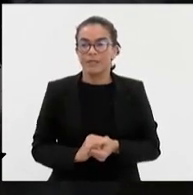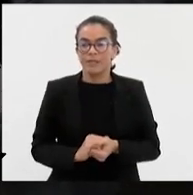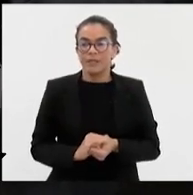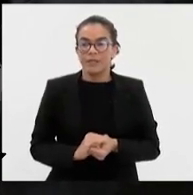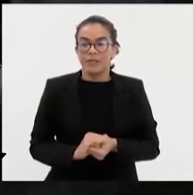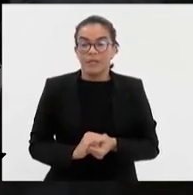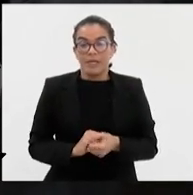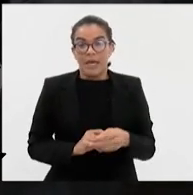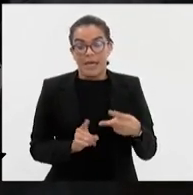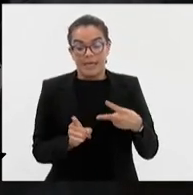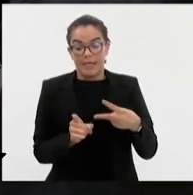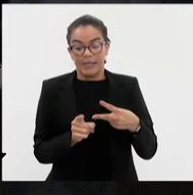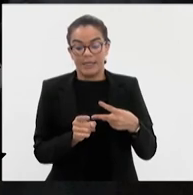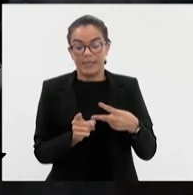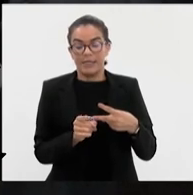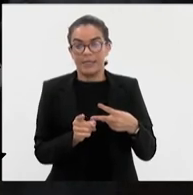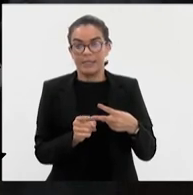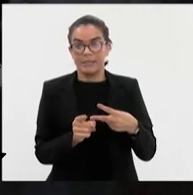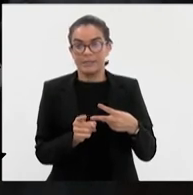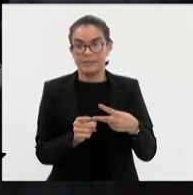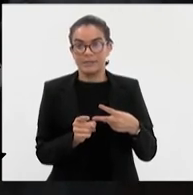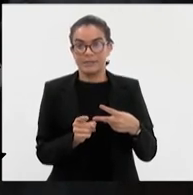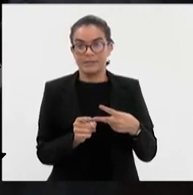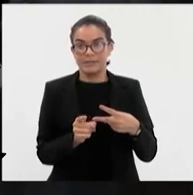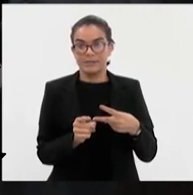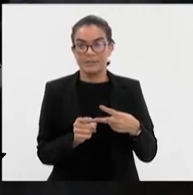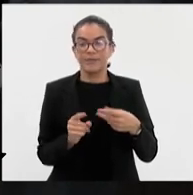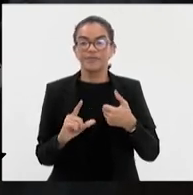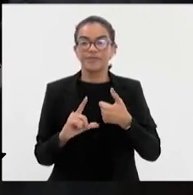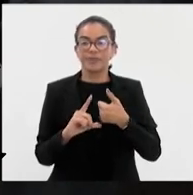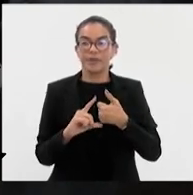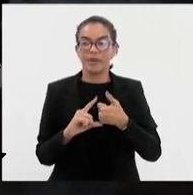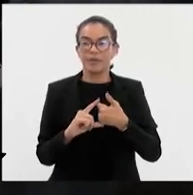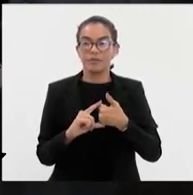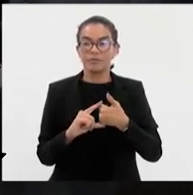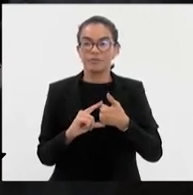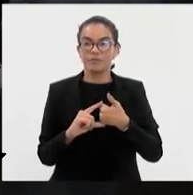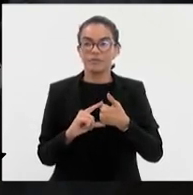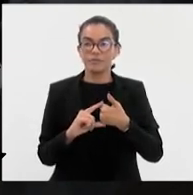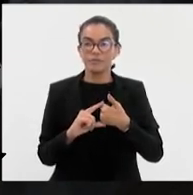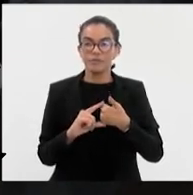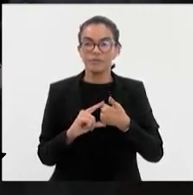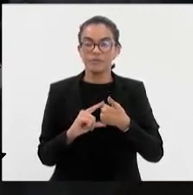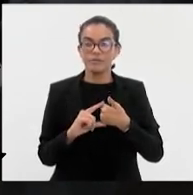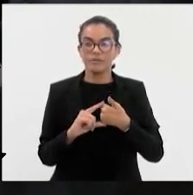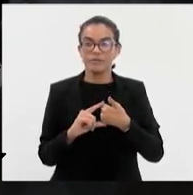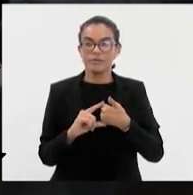A segunda questão é o artigo...